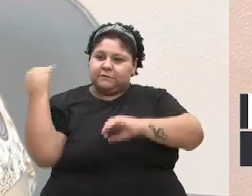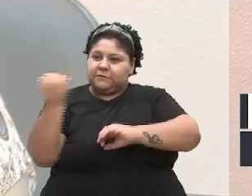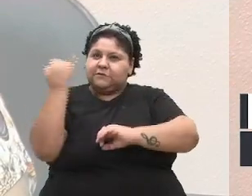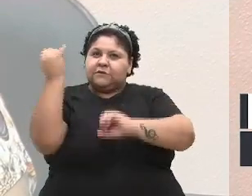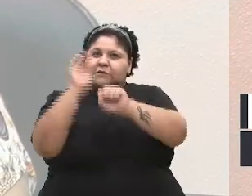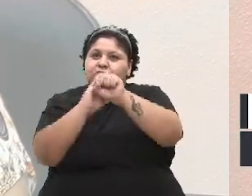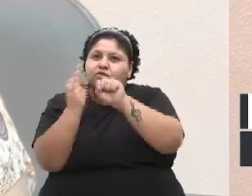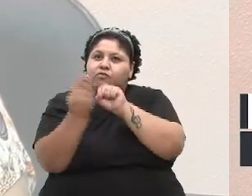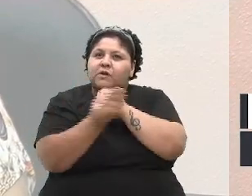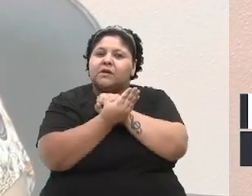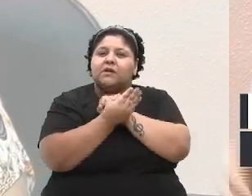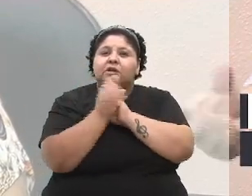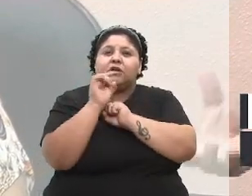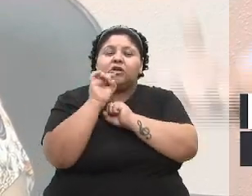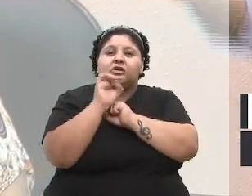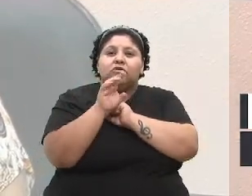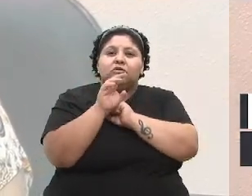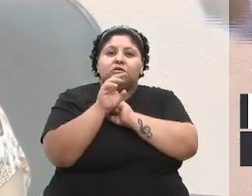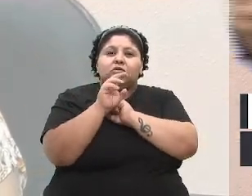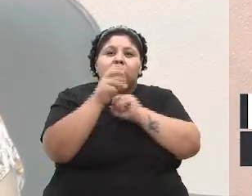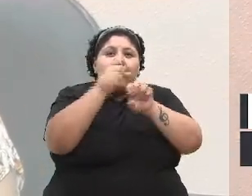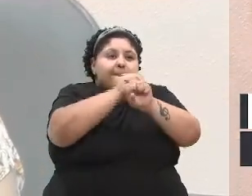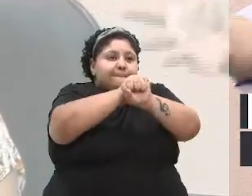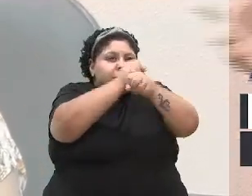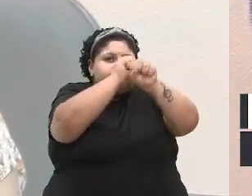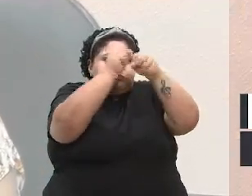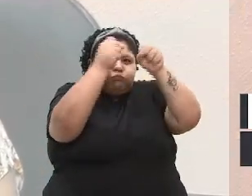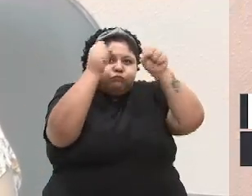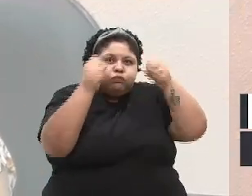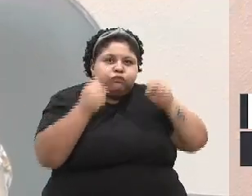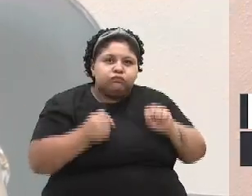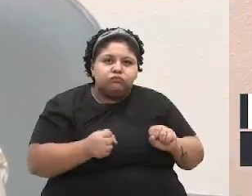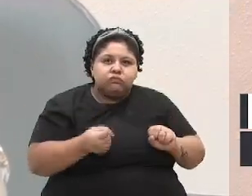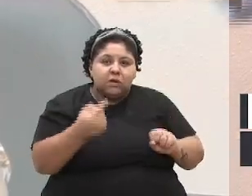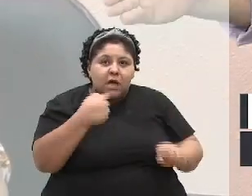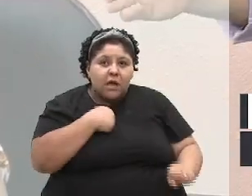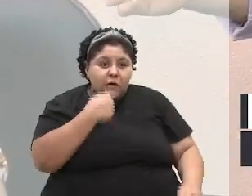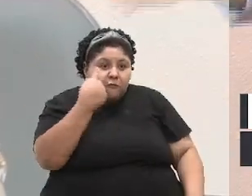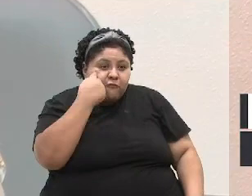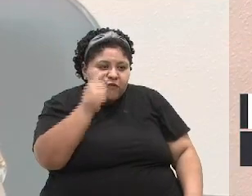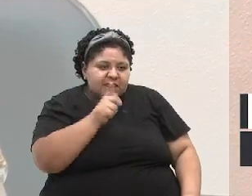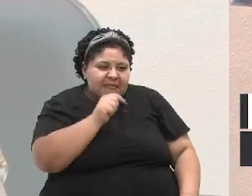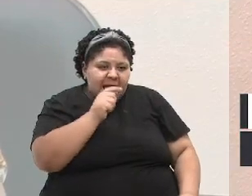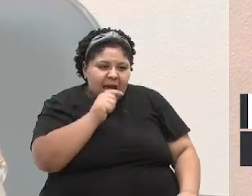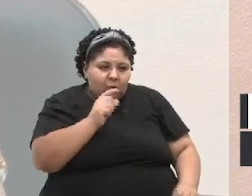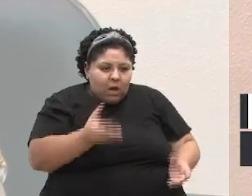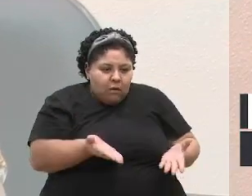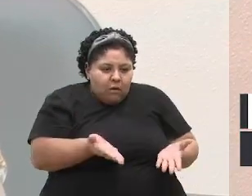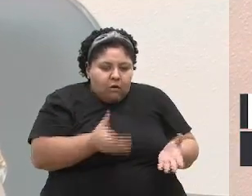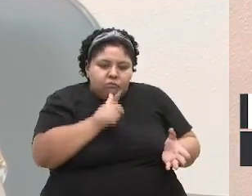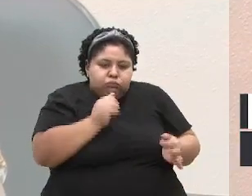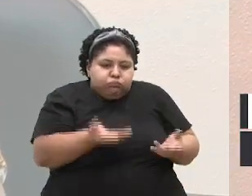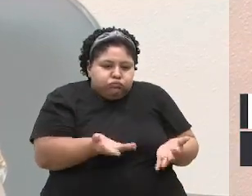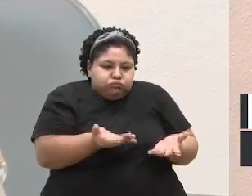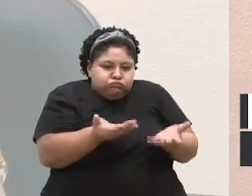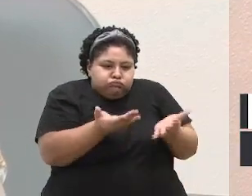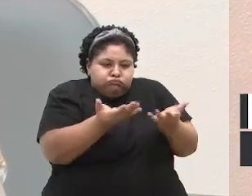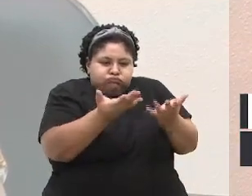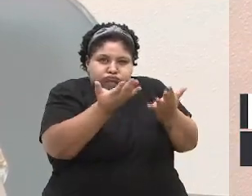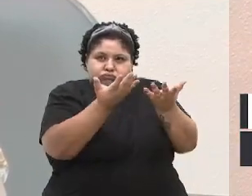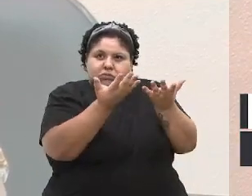bairro. Só que lá estourou tudo para cima. Eu conheço, eu fui lá, a última enchente que teve, a última cheia, a última